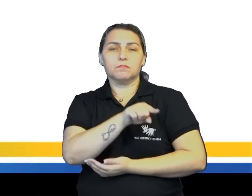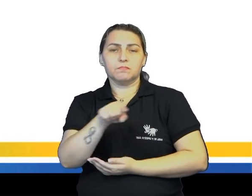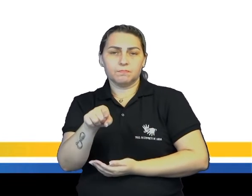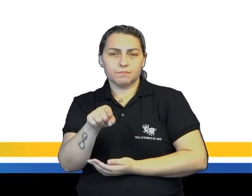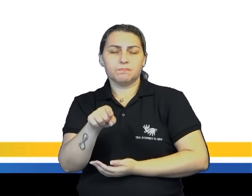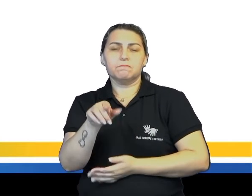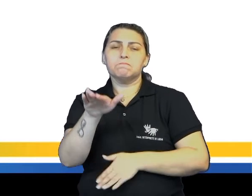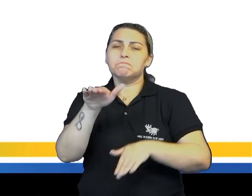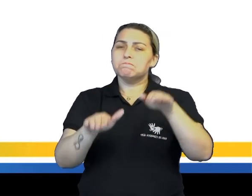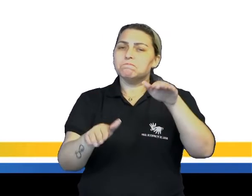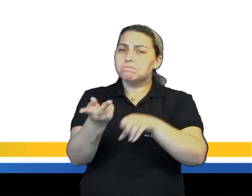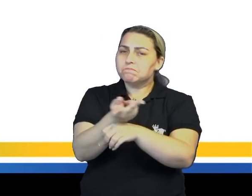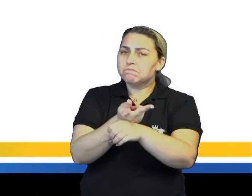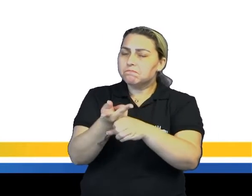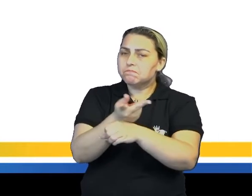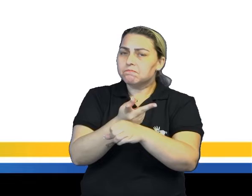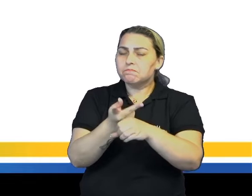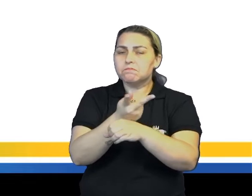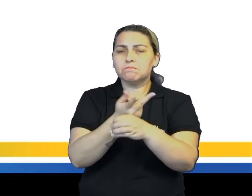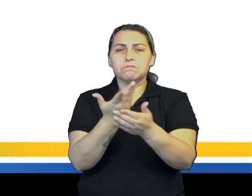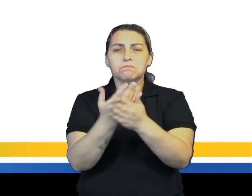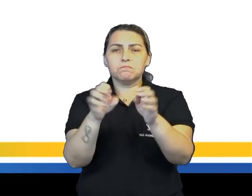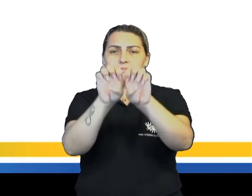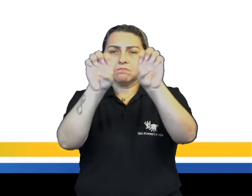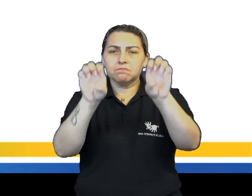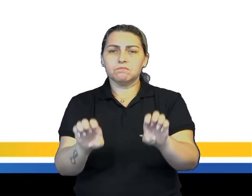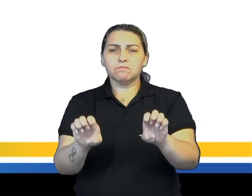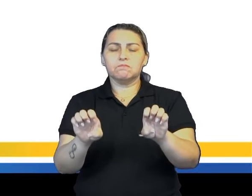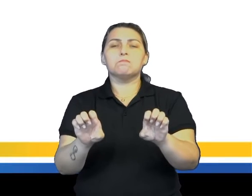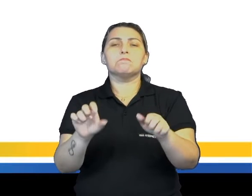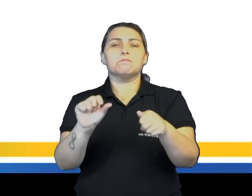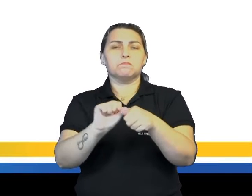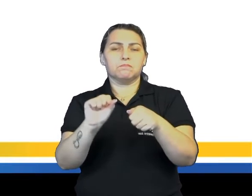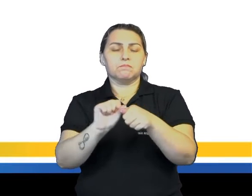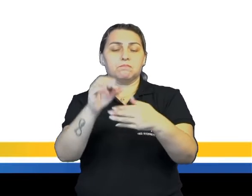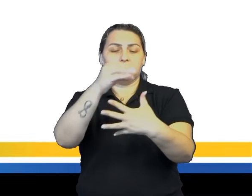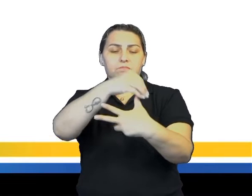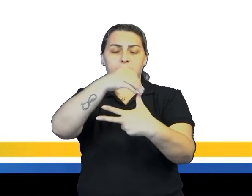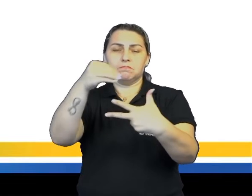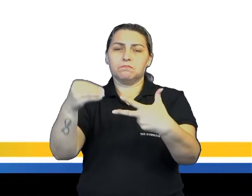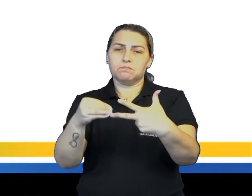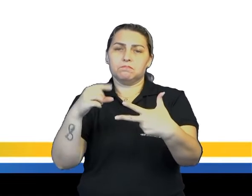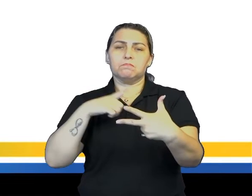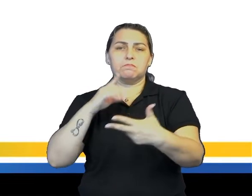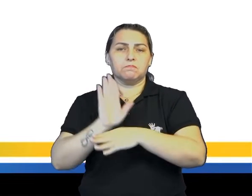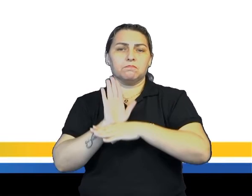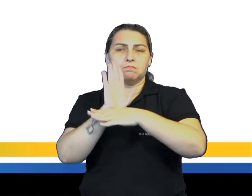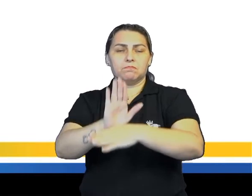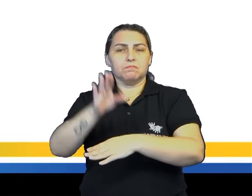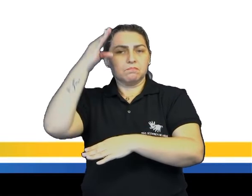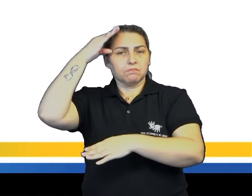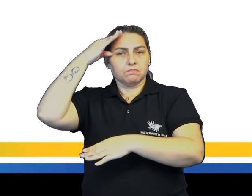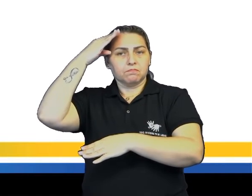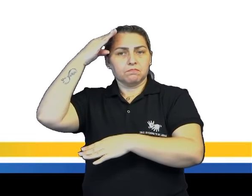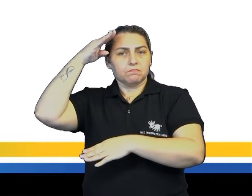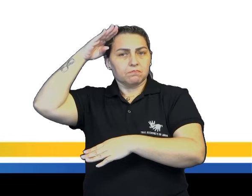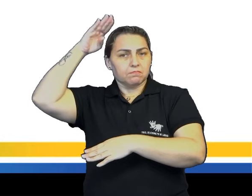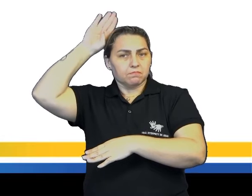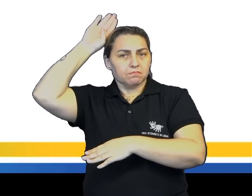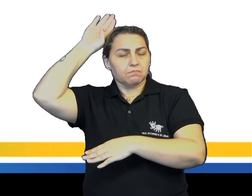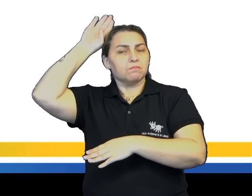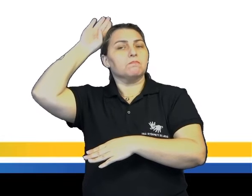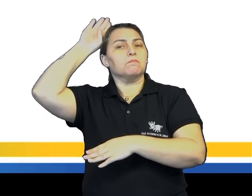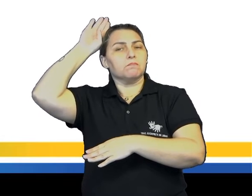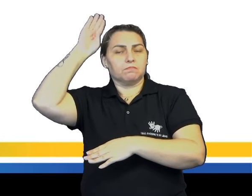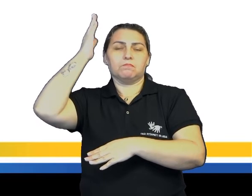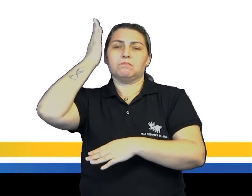você balizar, procurar, né, se estruturar, para quando você chegar no Enem, você ter um suporte teórico para poder quebrar